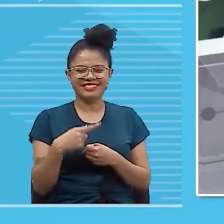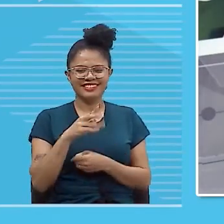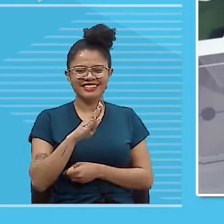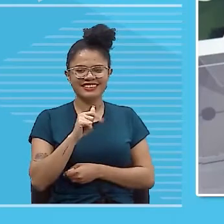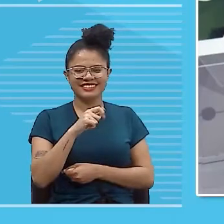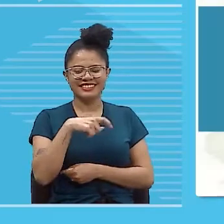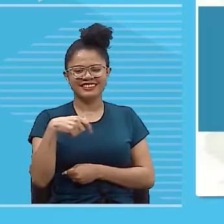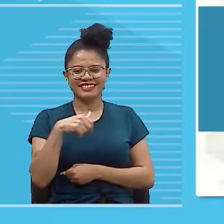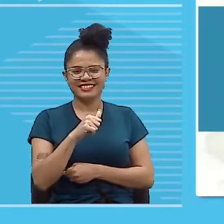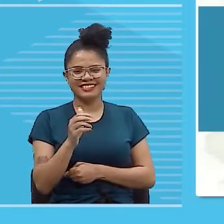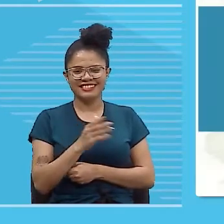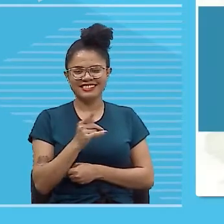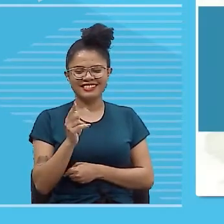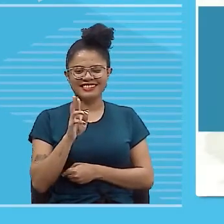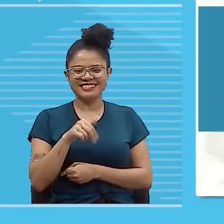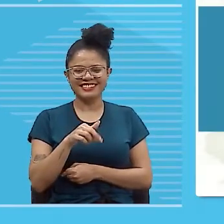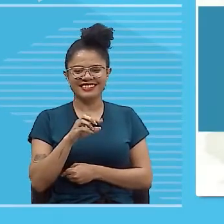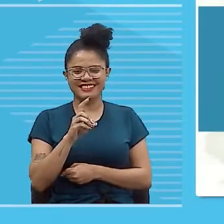Canavieira